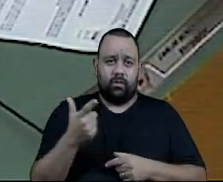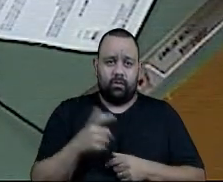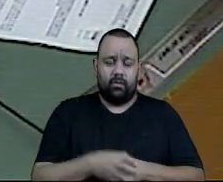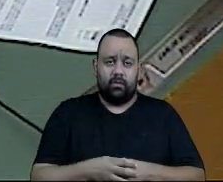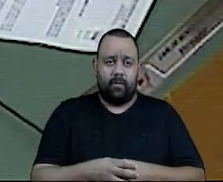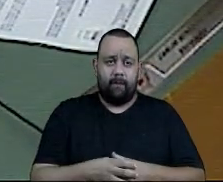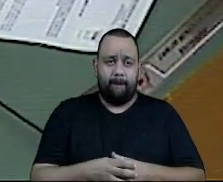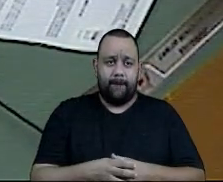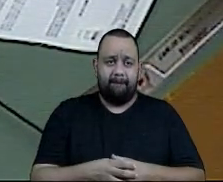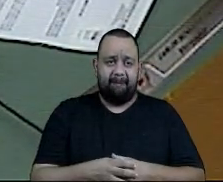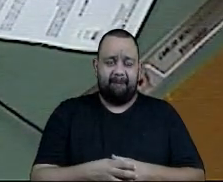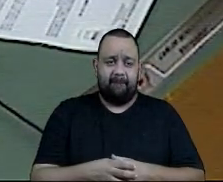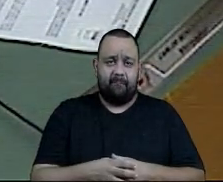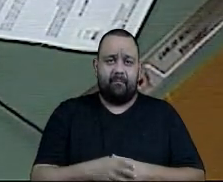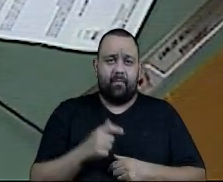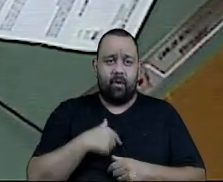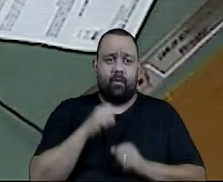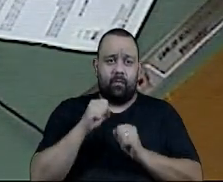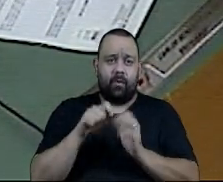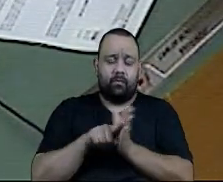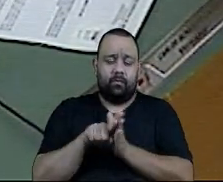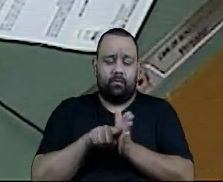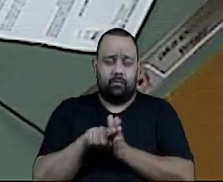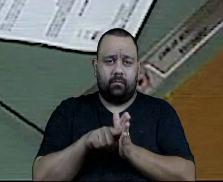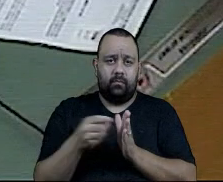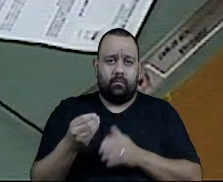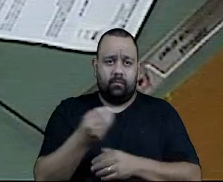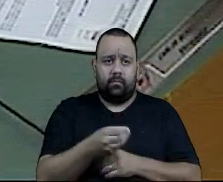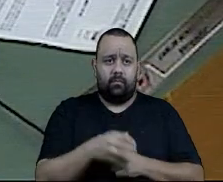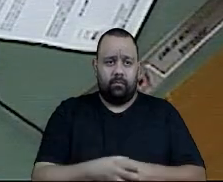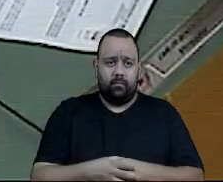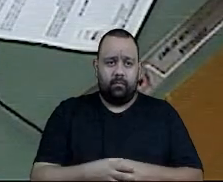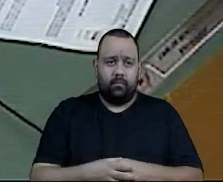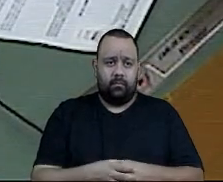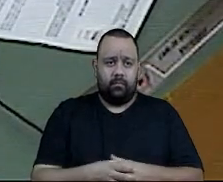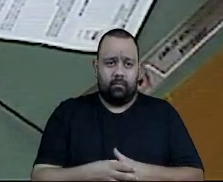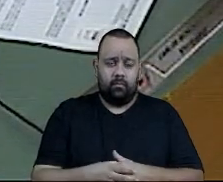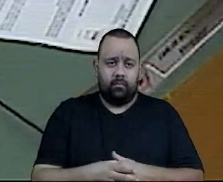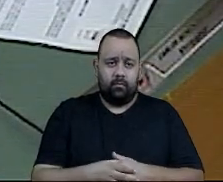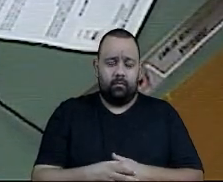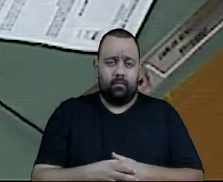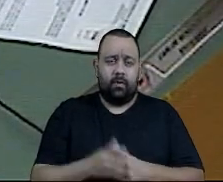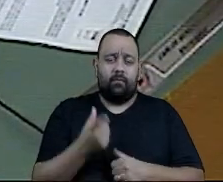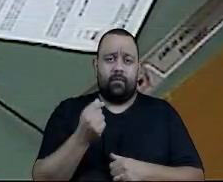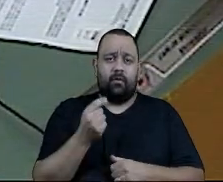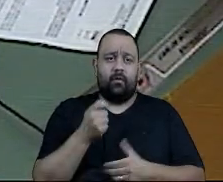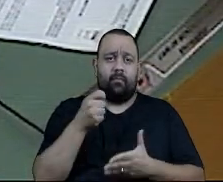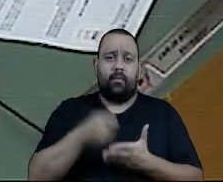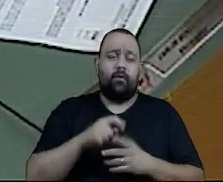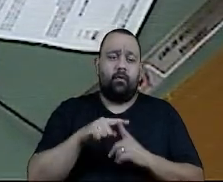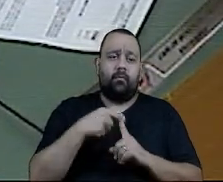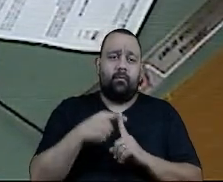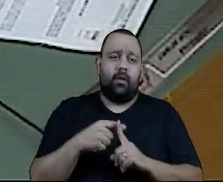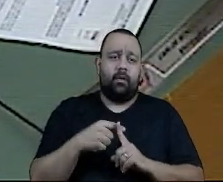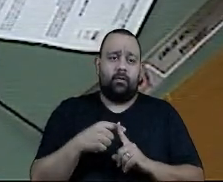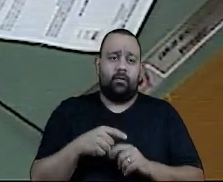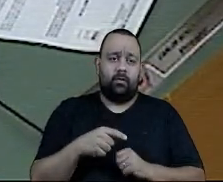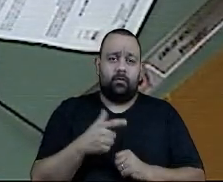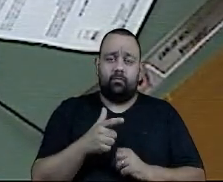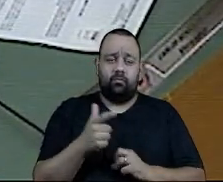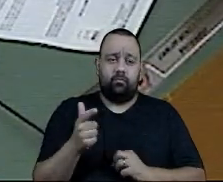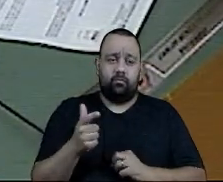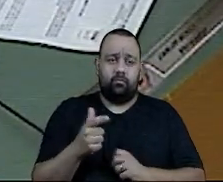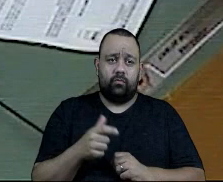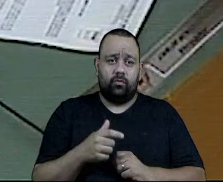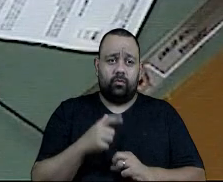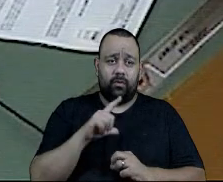né? Não tem. De quanto que foi? Não tem, mas de quanto que foi? Eu posso apurar e encaminhar. De quanto que foi esse valor pago a